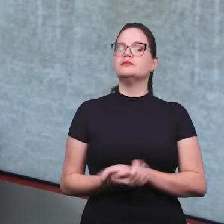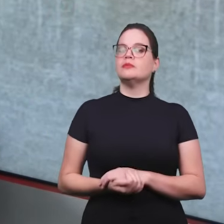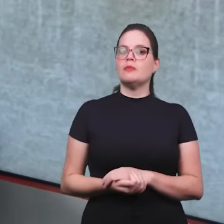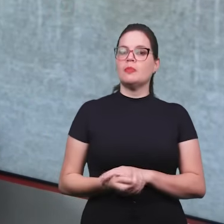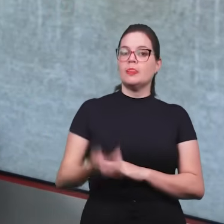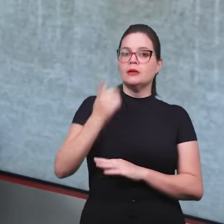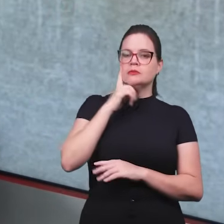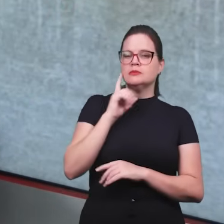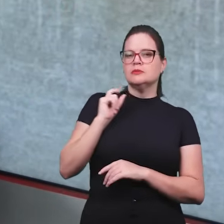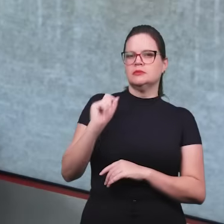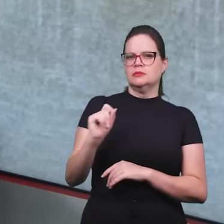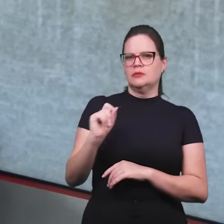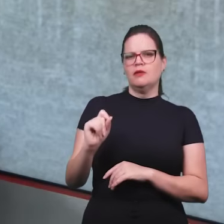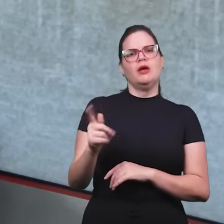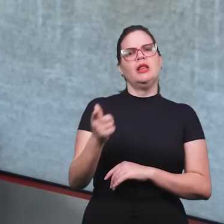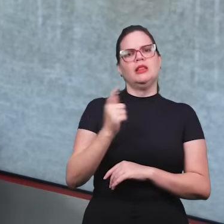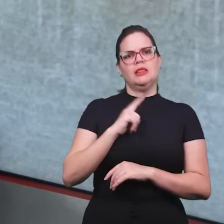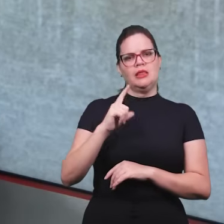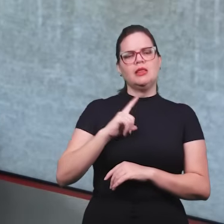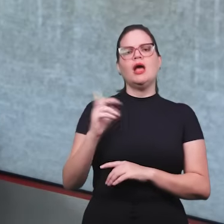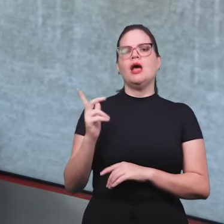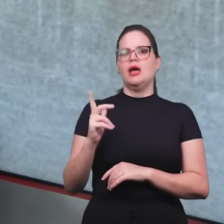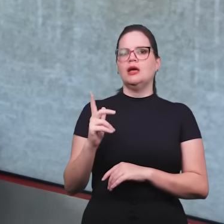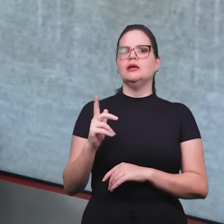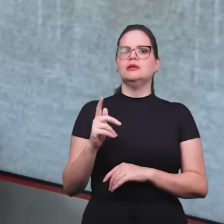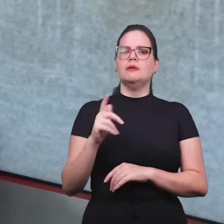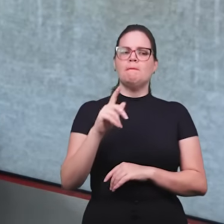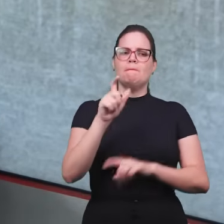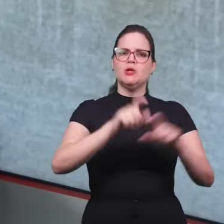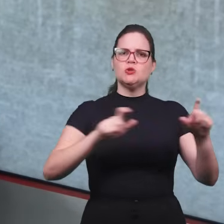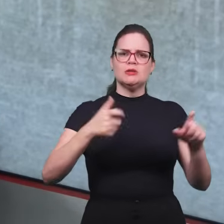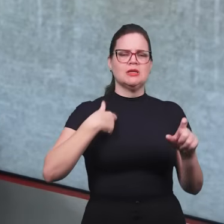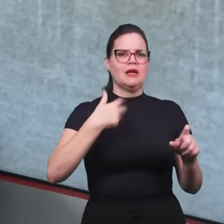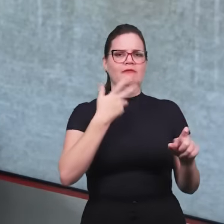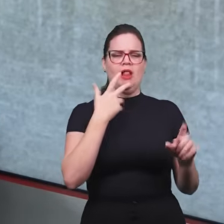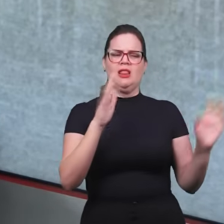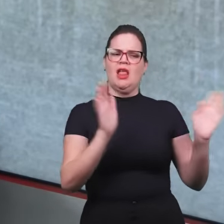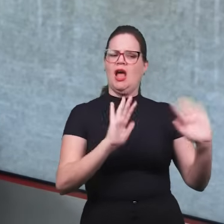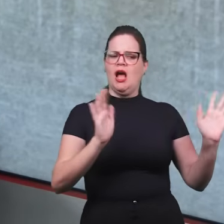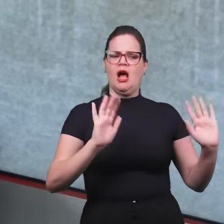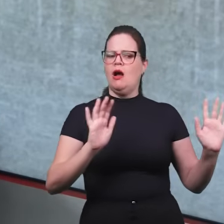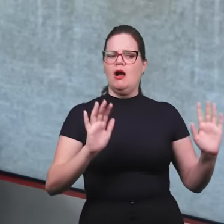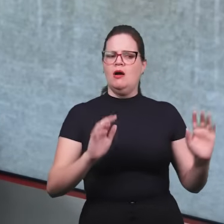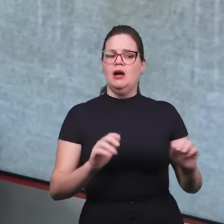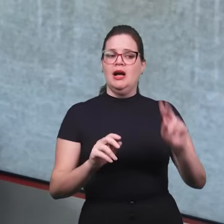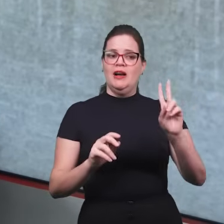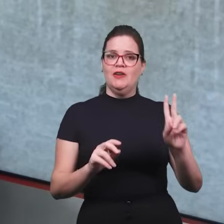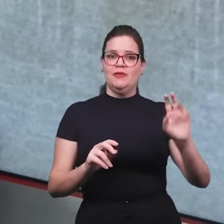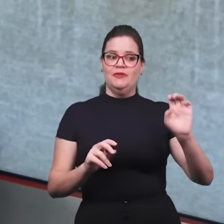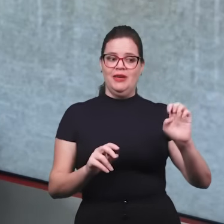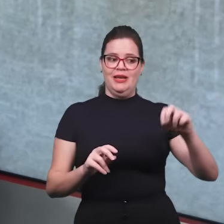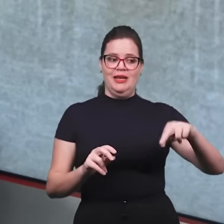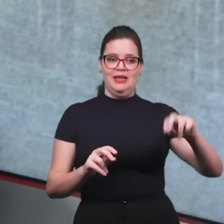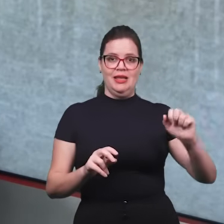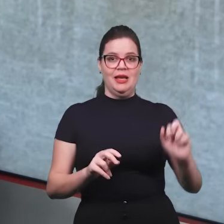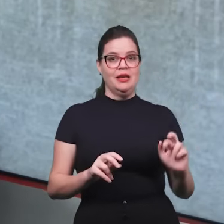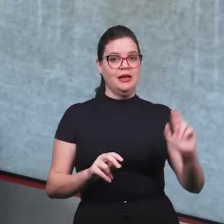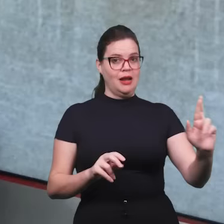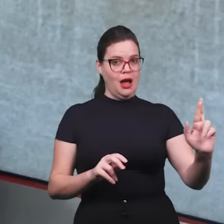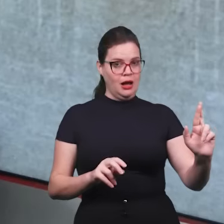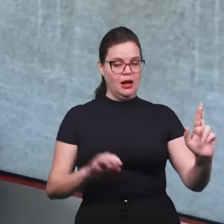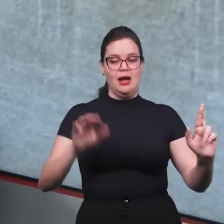legítima entre adorar e venerar. Distinção tradicionalmente ensinada por algumas instituições